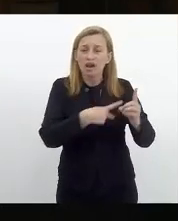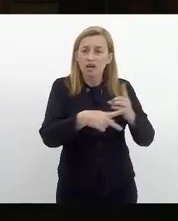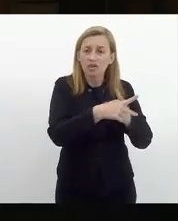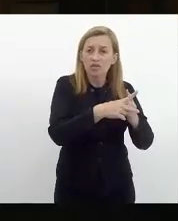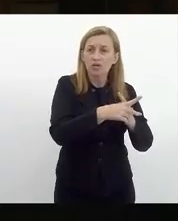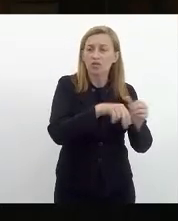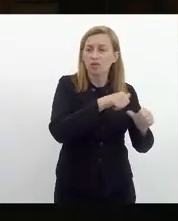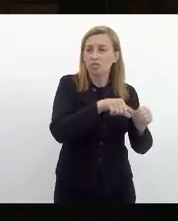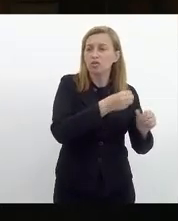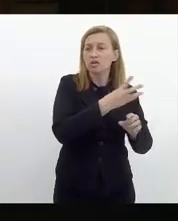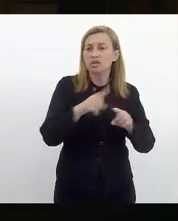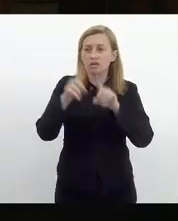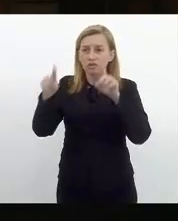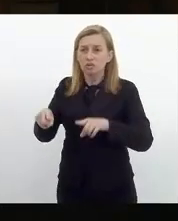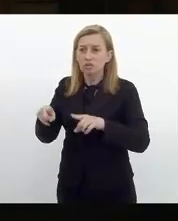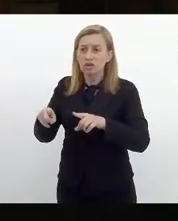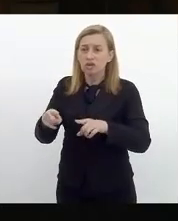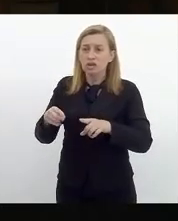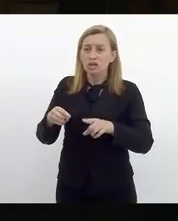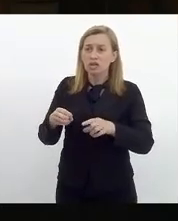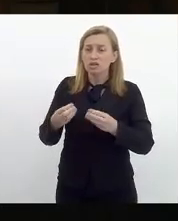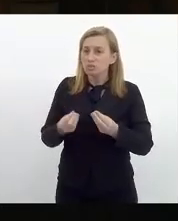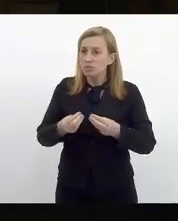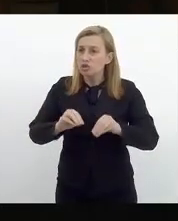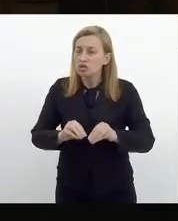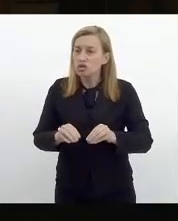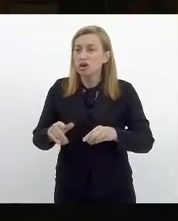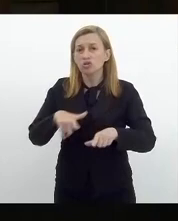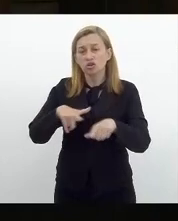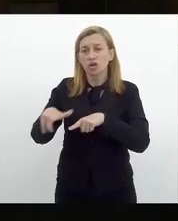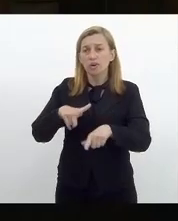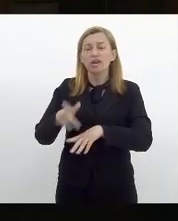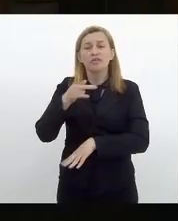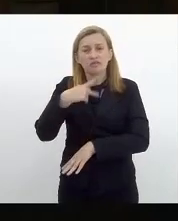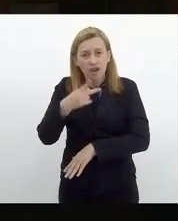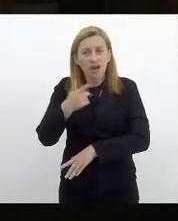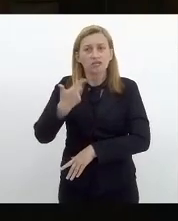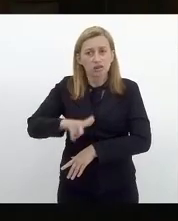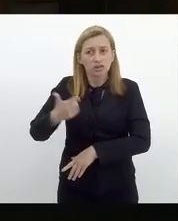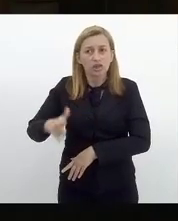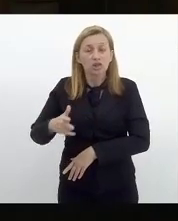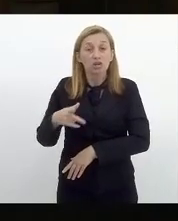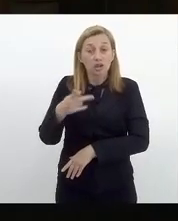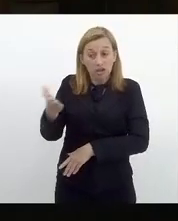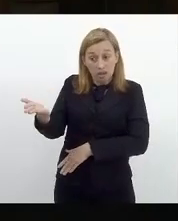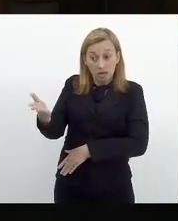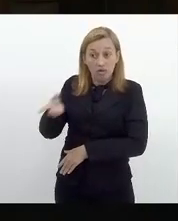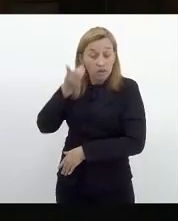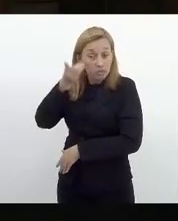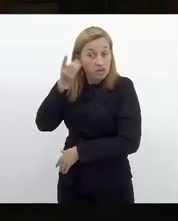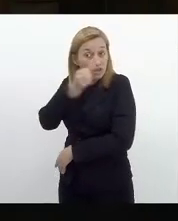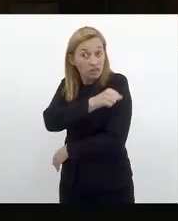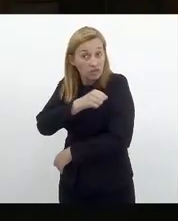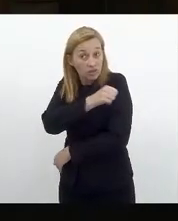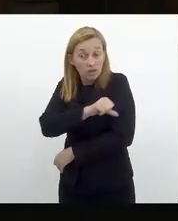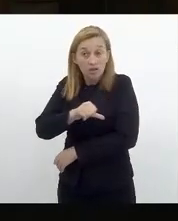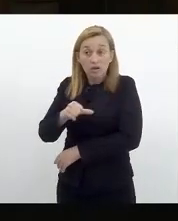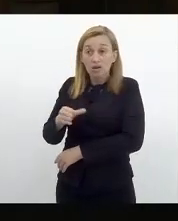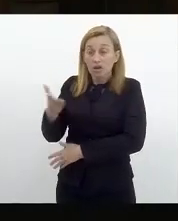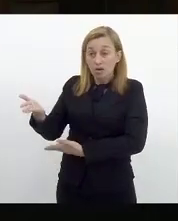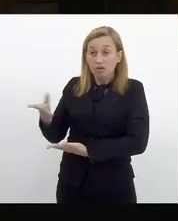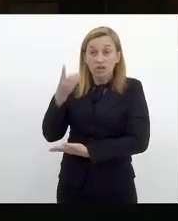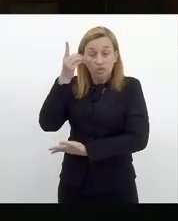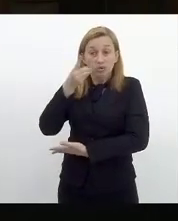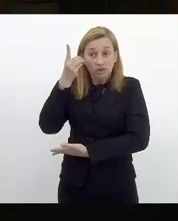dos Servidores sem impactar diretamente os serviços isso é dito e redito tô aqui com deputada enfermeira Rejane que é uma Parlamento tá